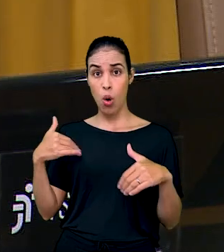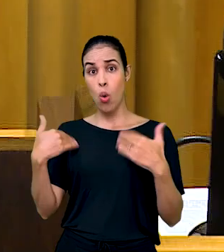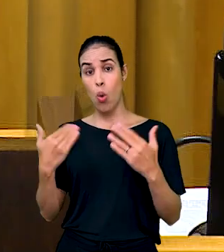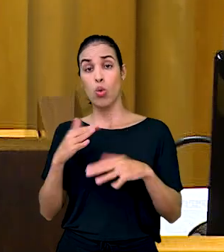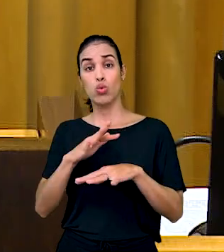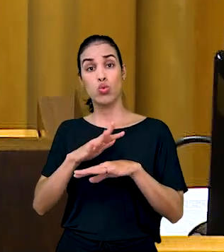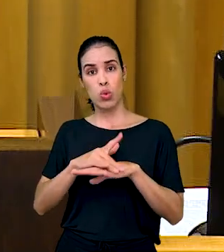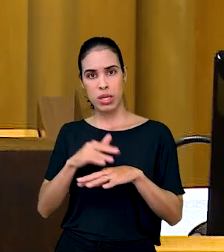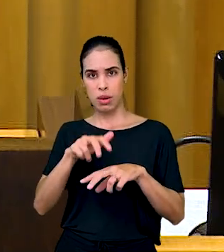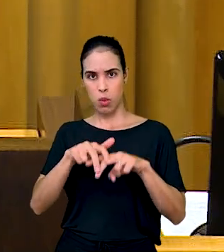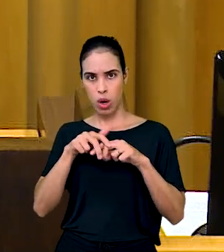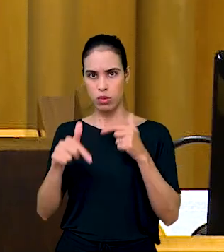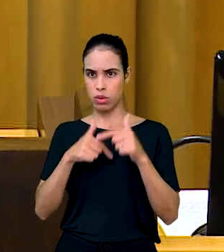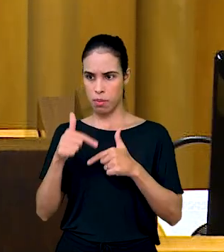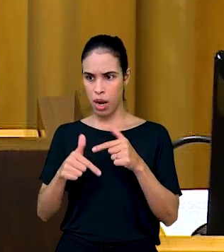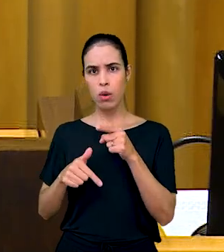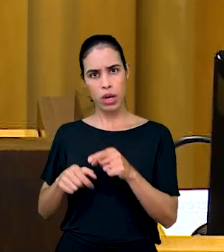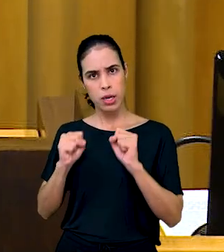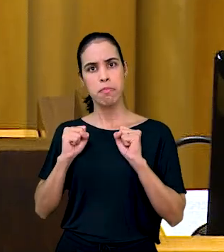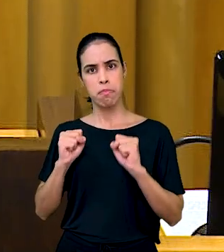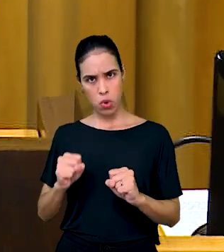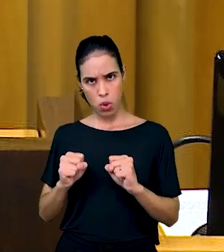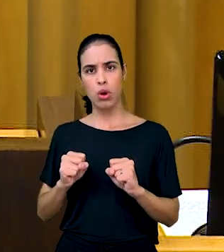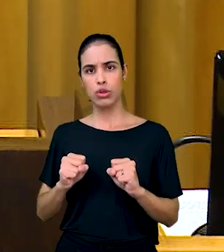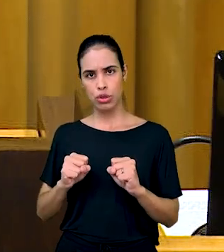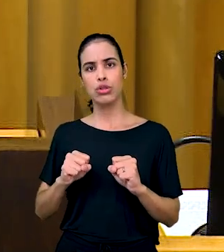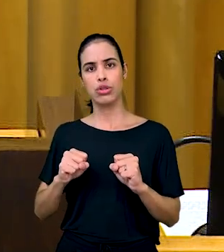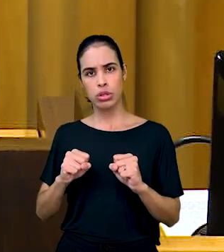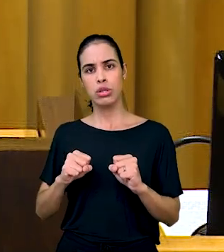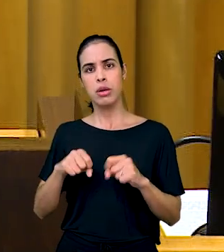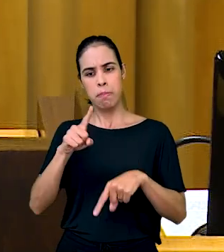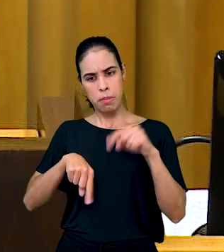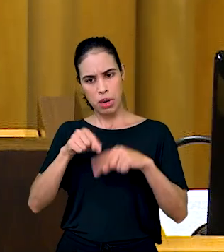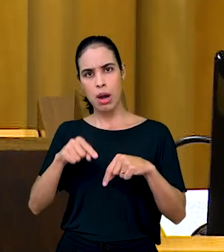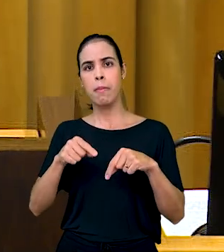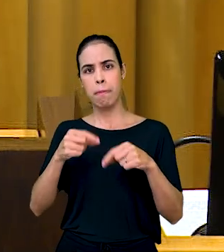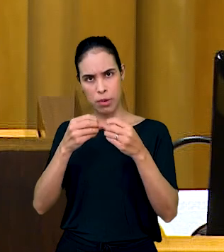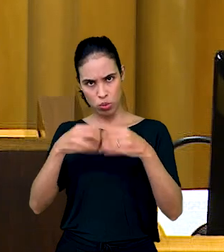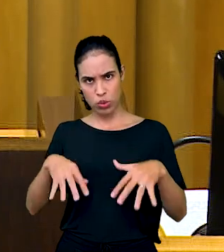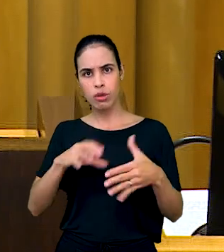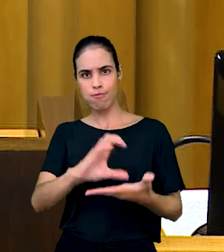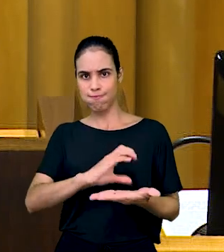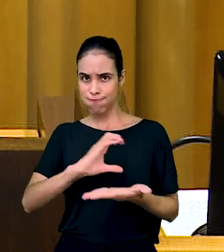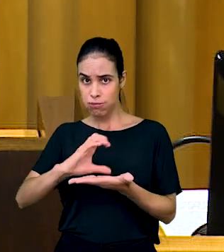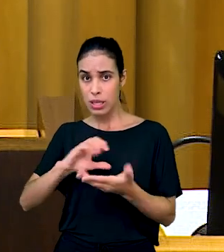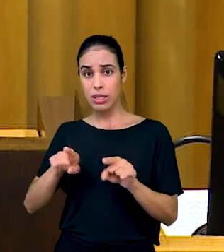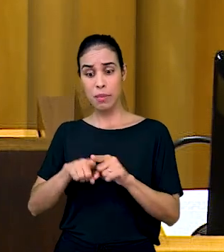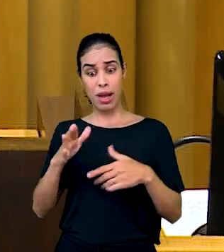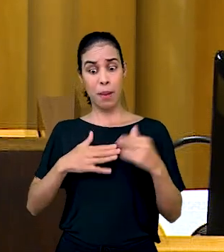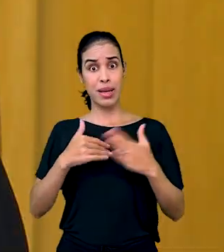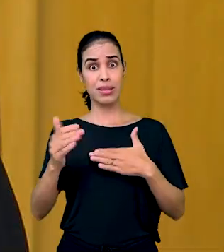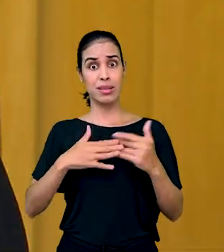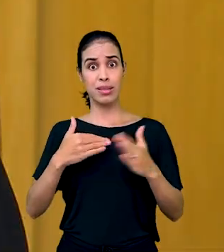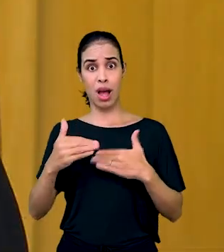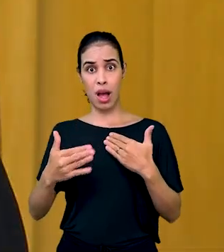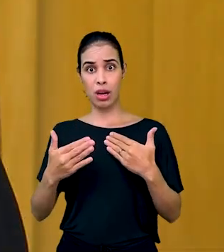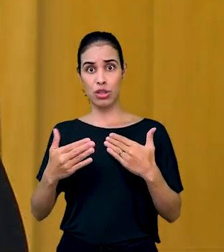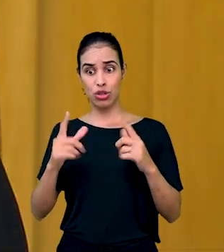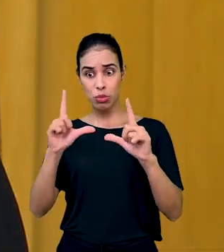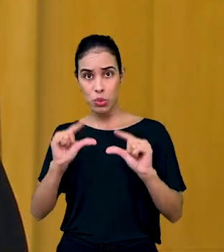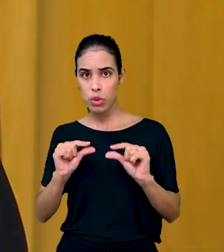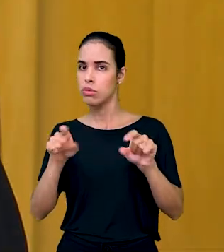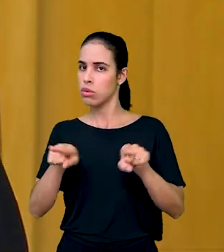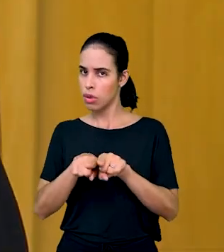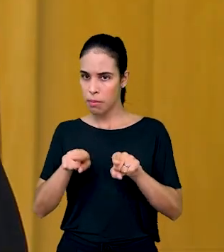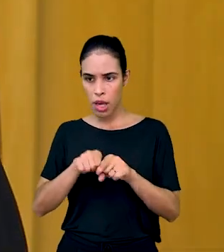ocupacional dá direito à indenização por danos materiais em decorrência da diminuição da capacidade laboral. E a